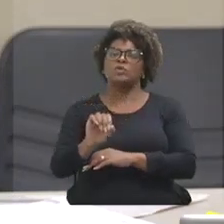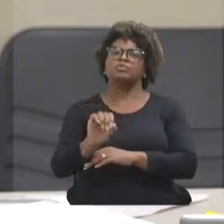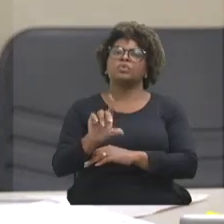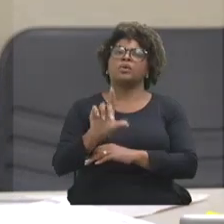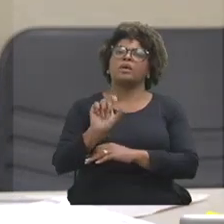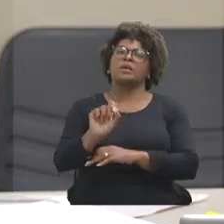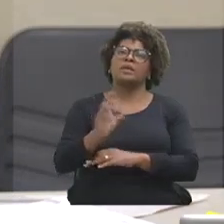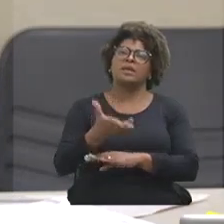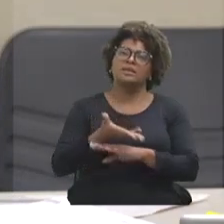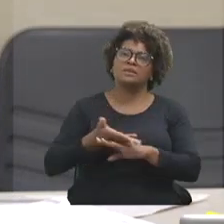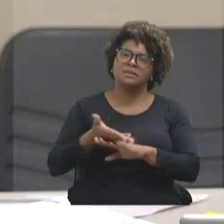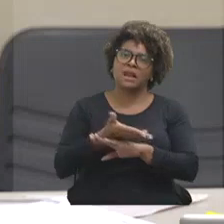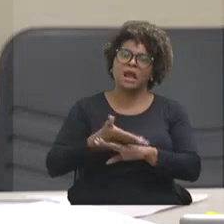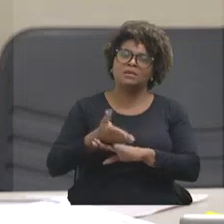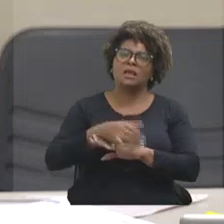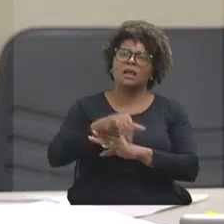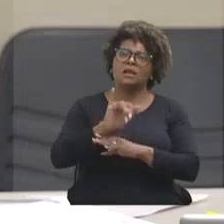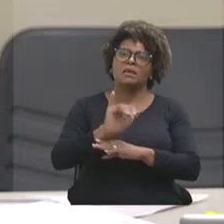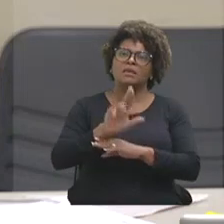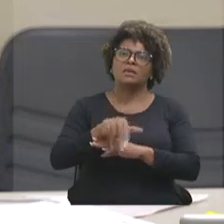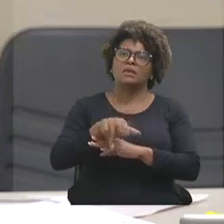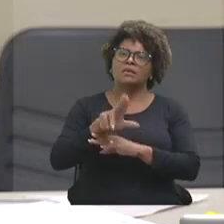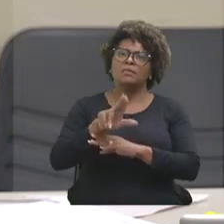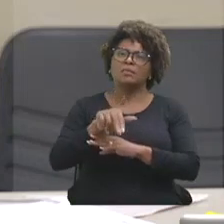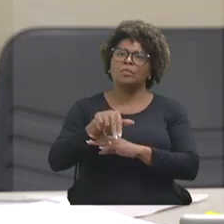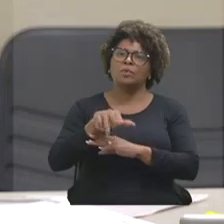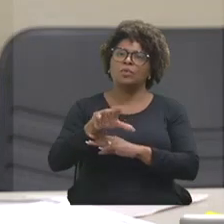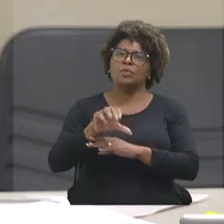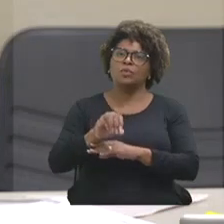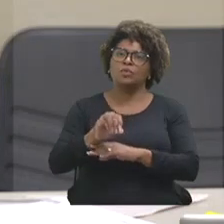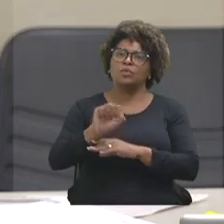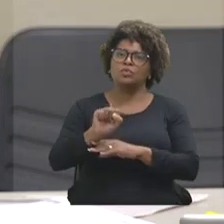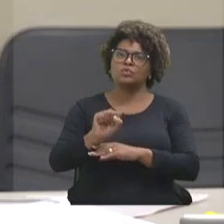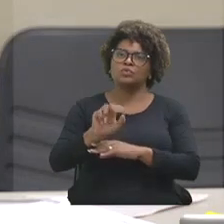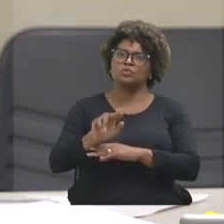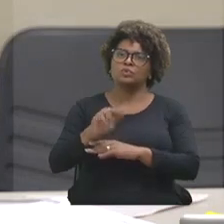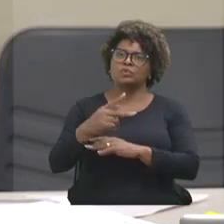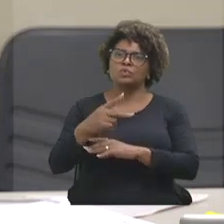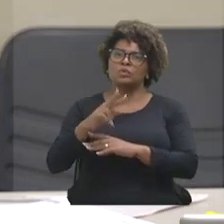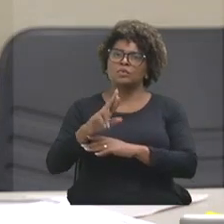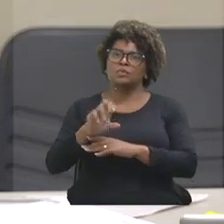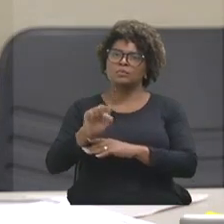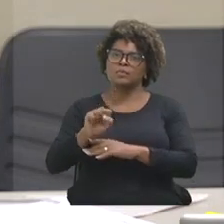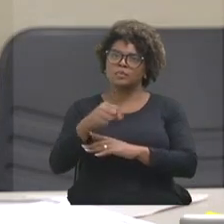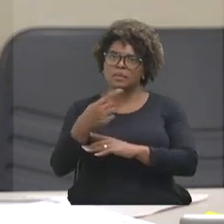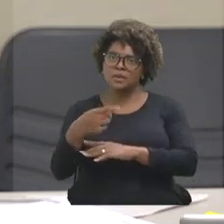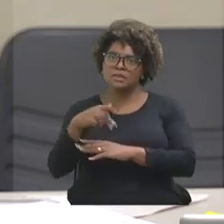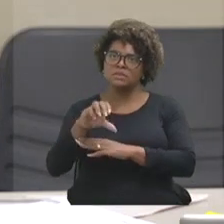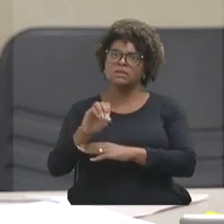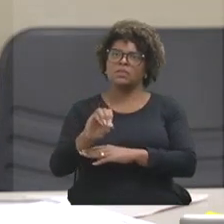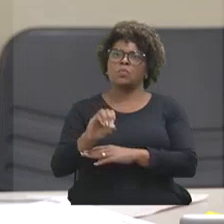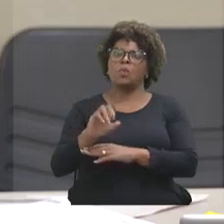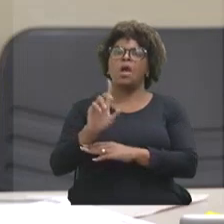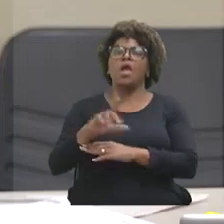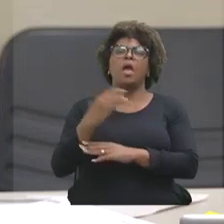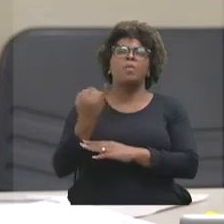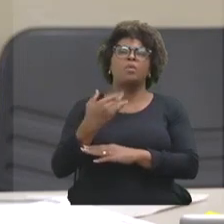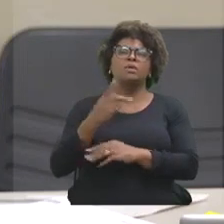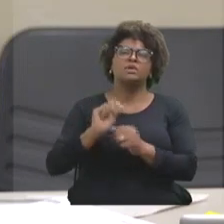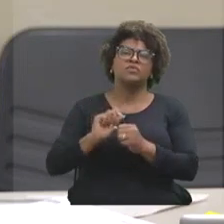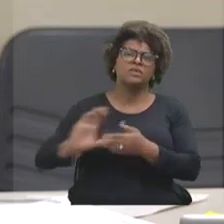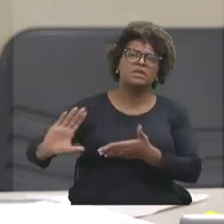E aí é um ponto importante da gente investir na fonética então a fonética nós estamos é